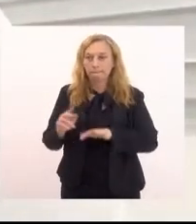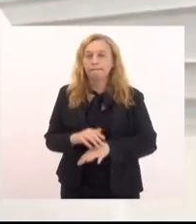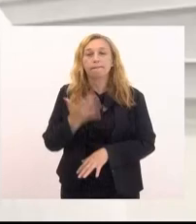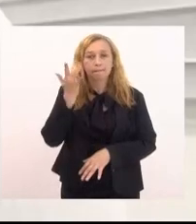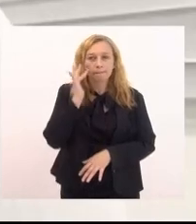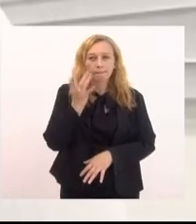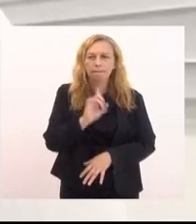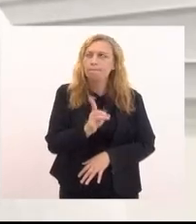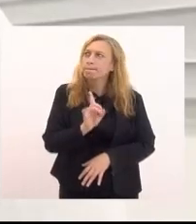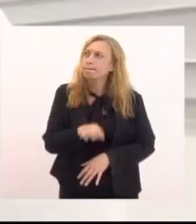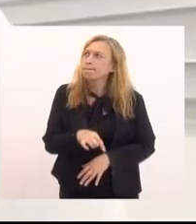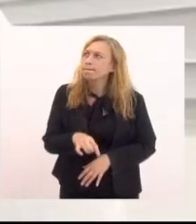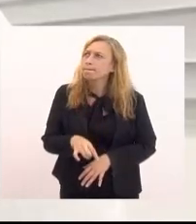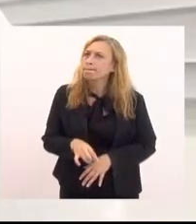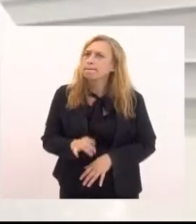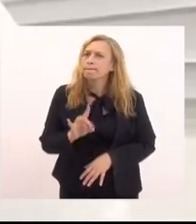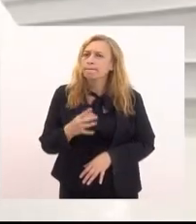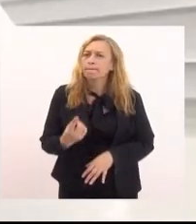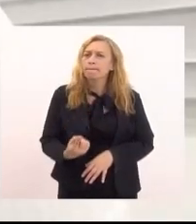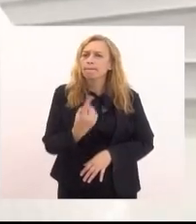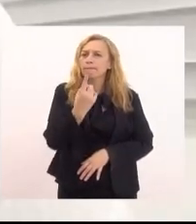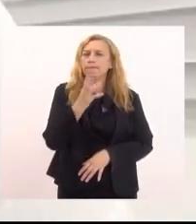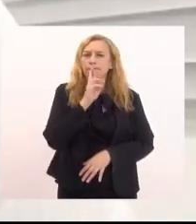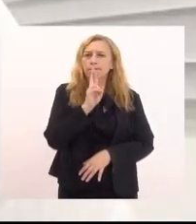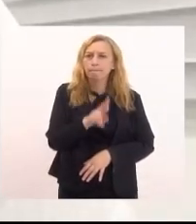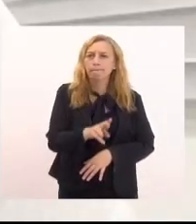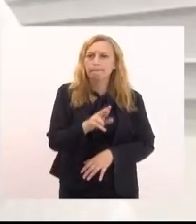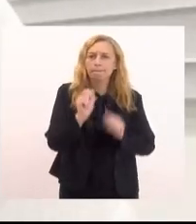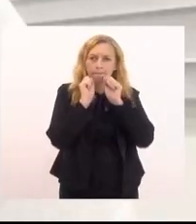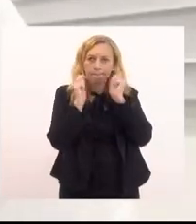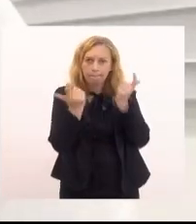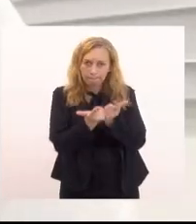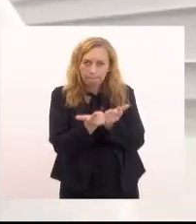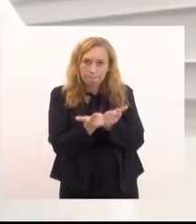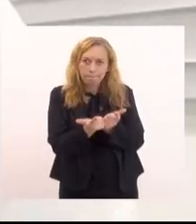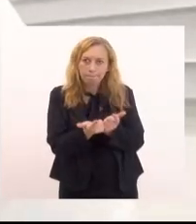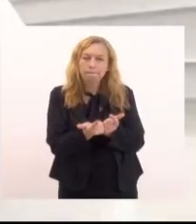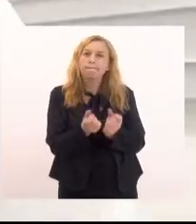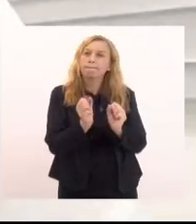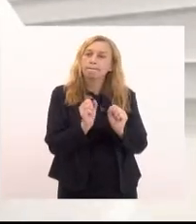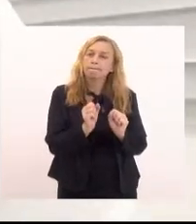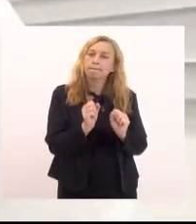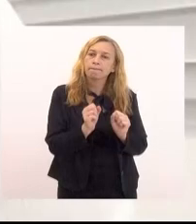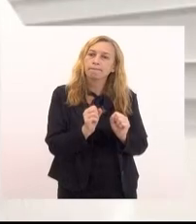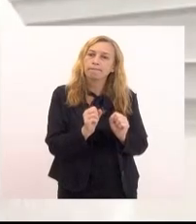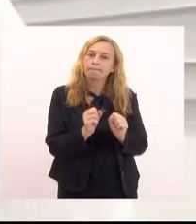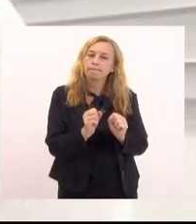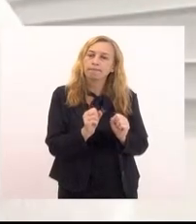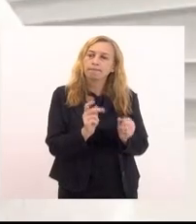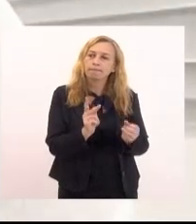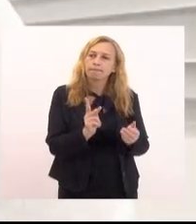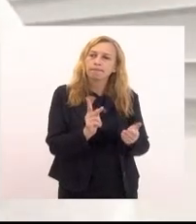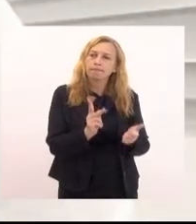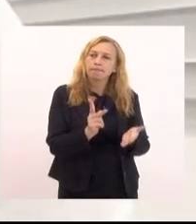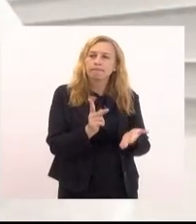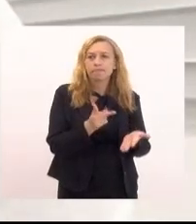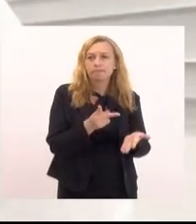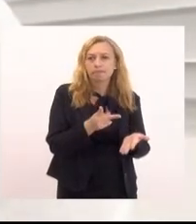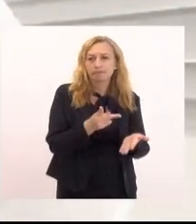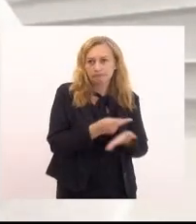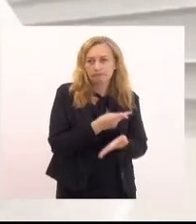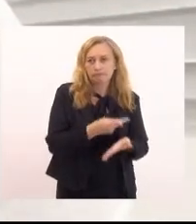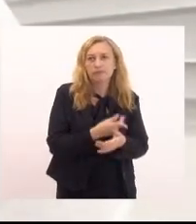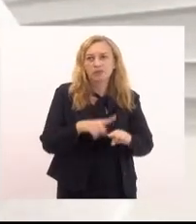Acho que não é apenas a única resposta que a Assembleia Legislativa deva dar para essa brutalidade, mas do ponto de vista